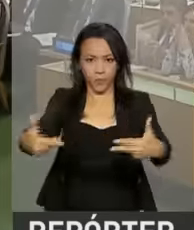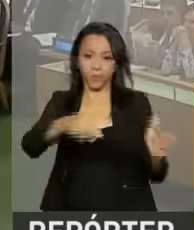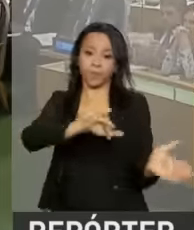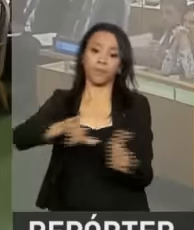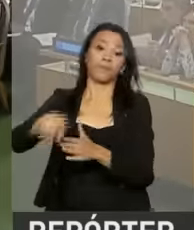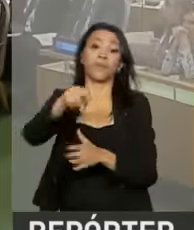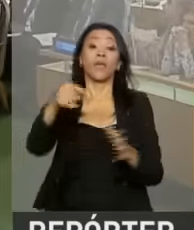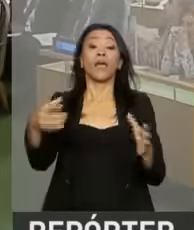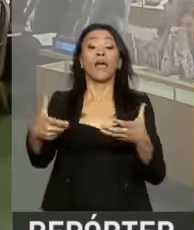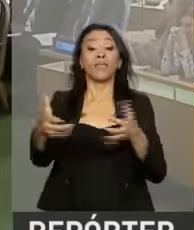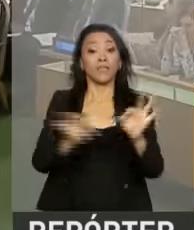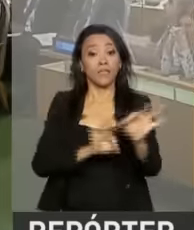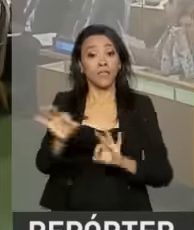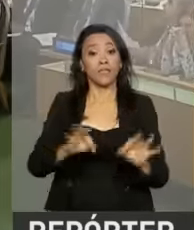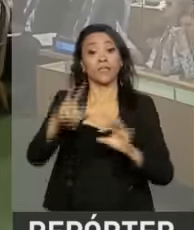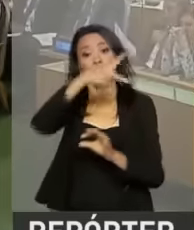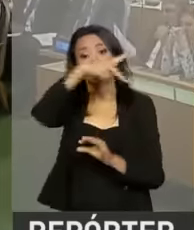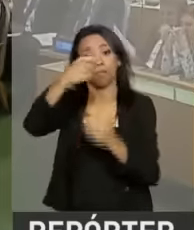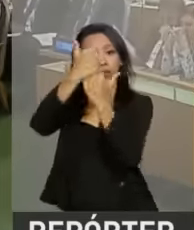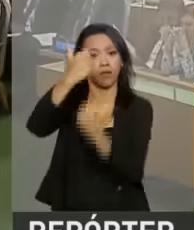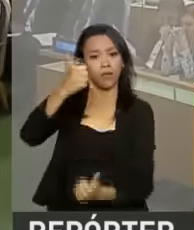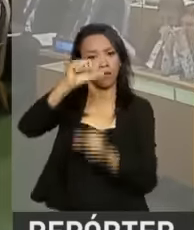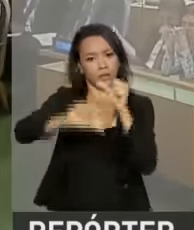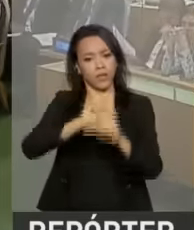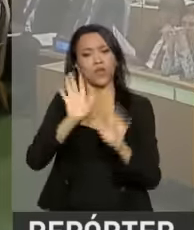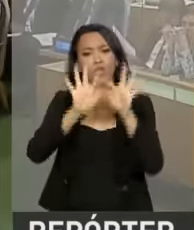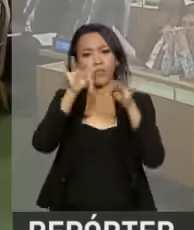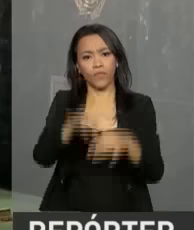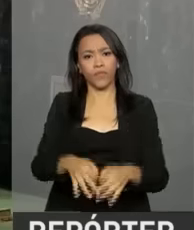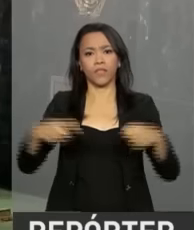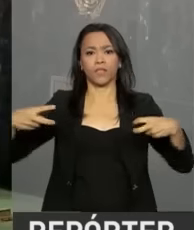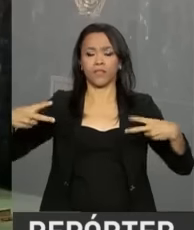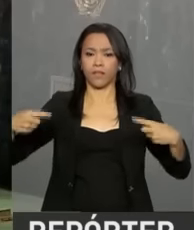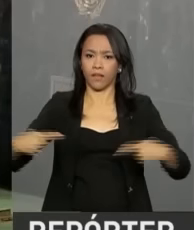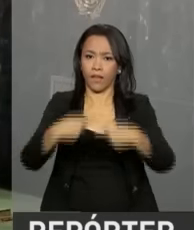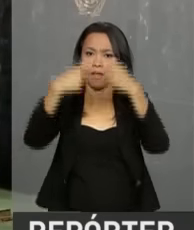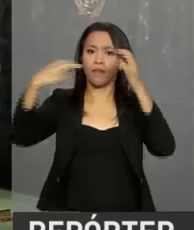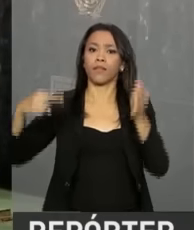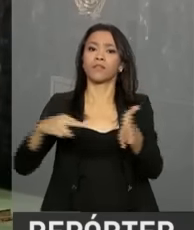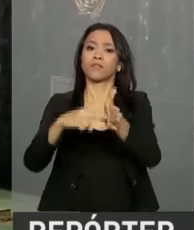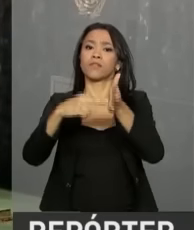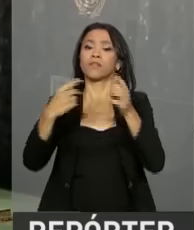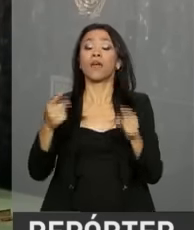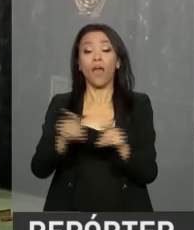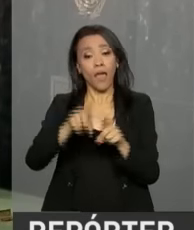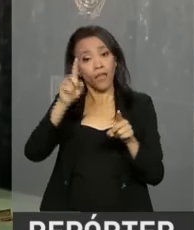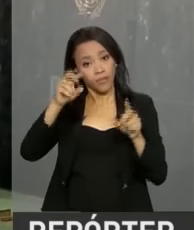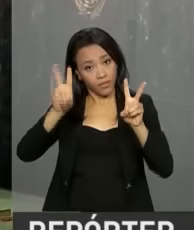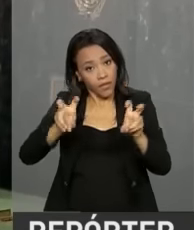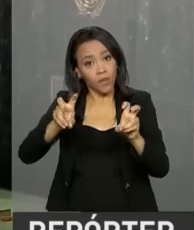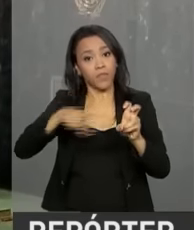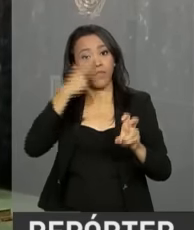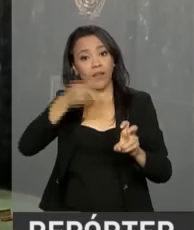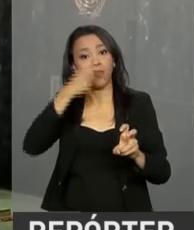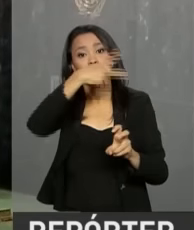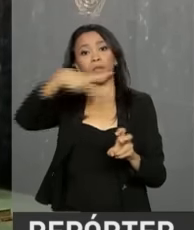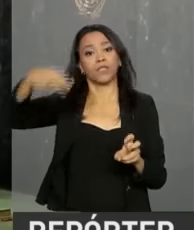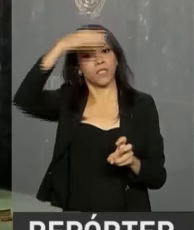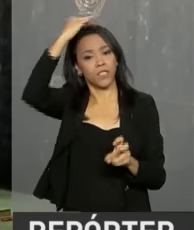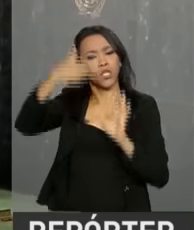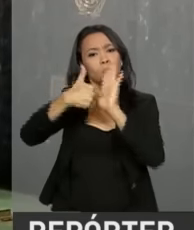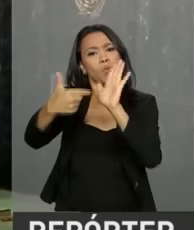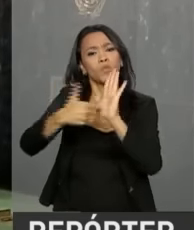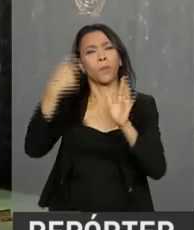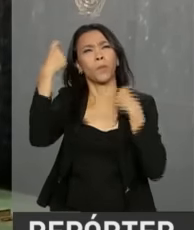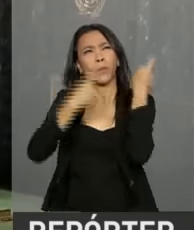Segurança da ONU, o fim da guerra da Síria e a criação de um Estado da Palestina também foram temas apontados pelo presidente, que mostrou